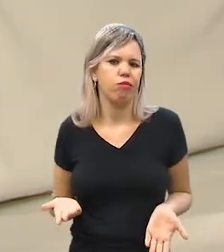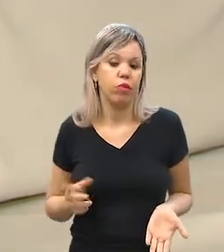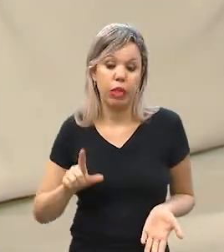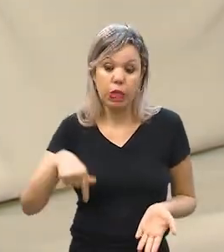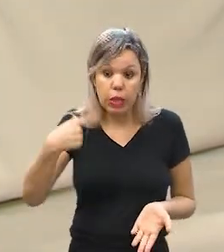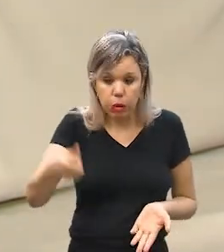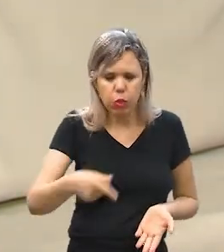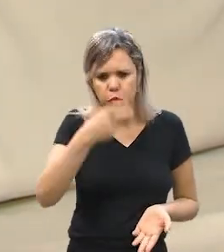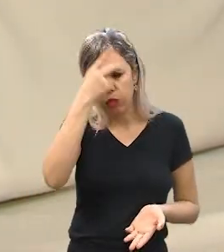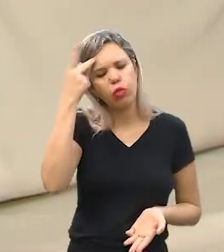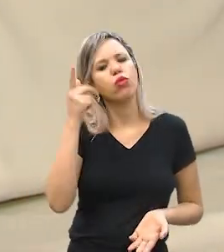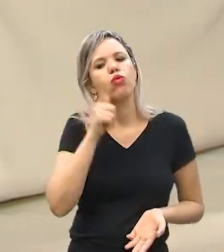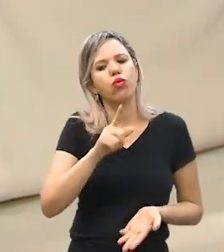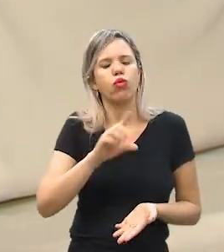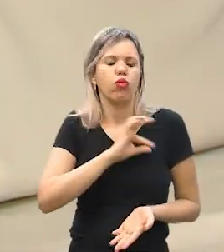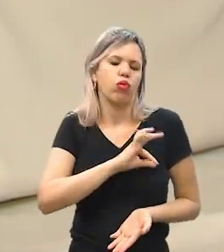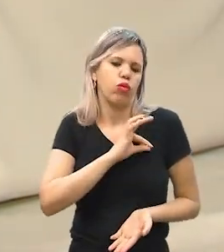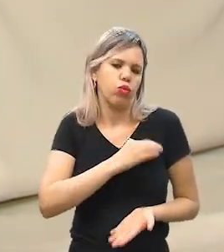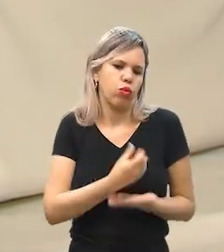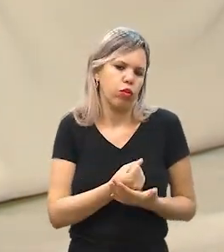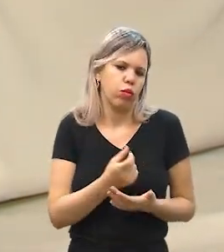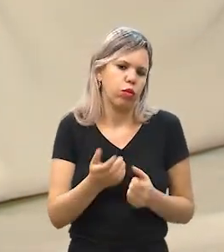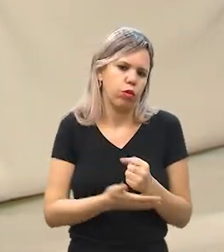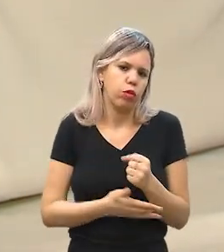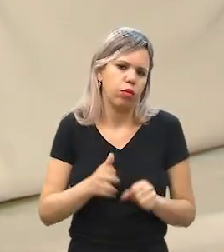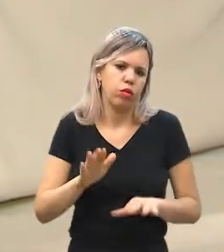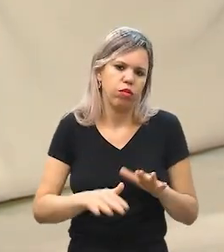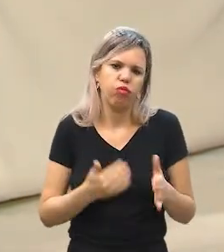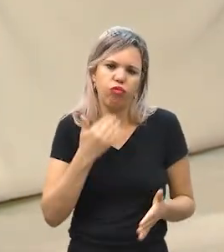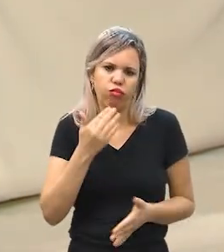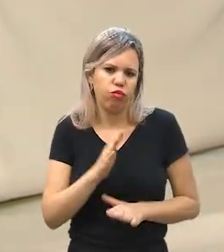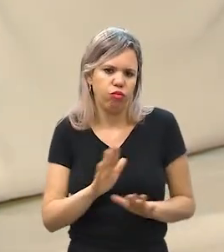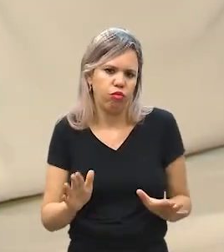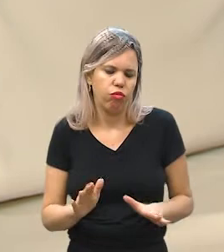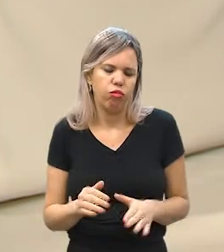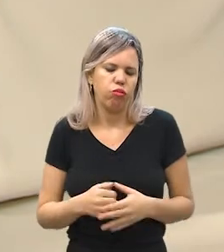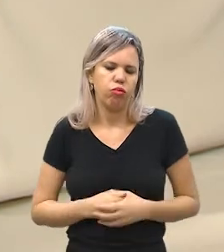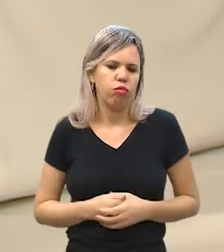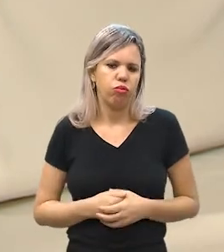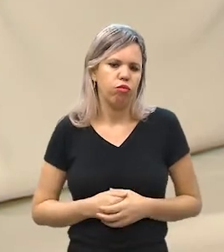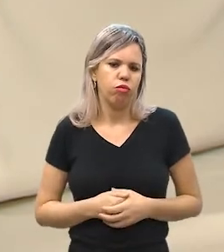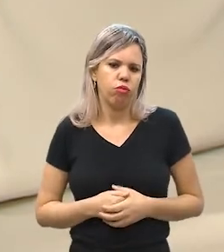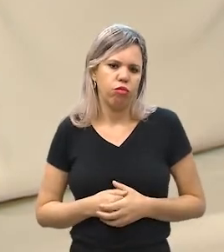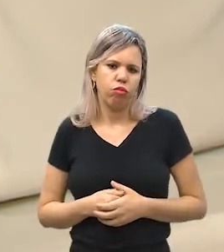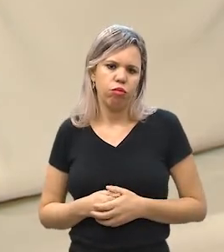Depois ela passou a ser remunerada. E às vezes a remuneração não era tão também